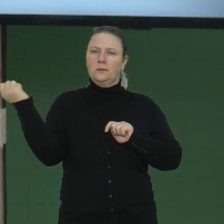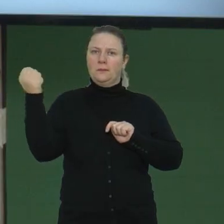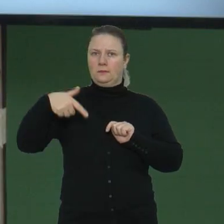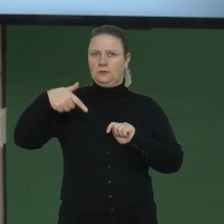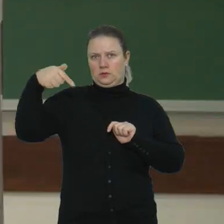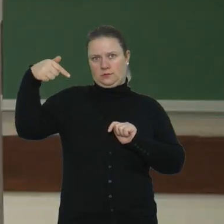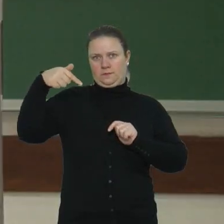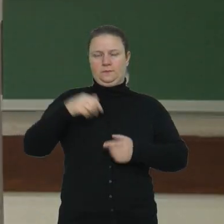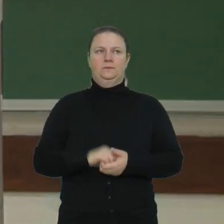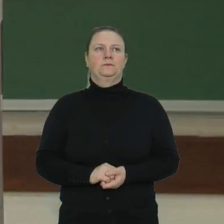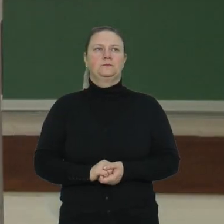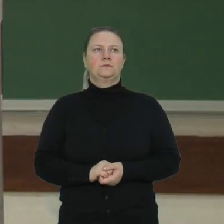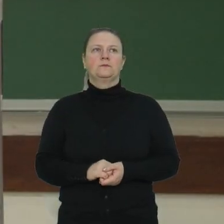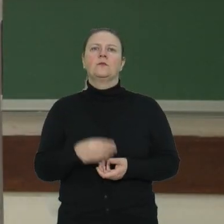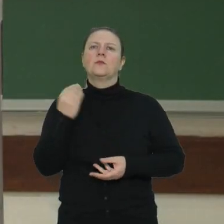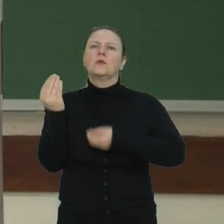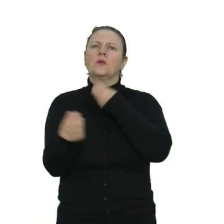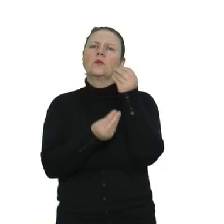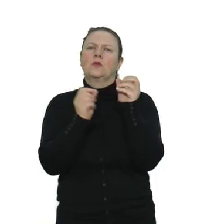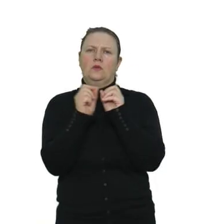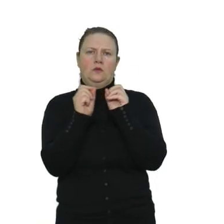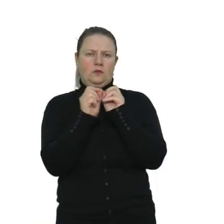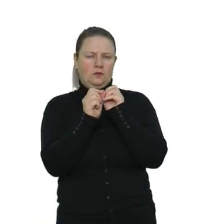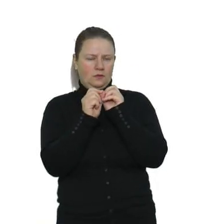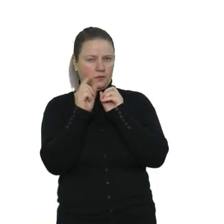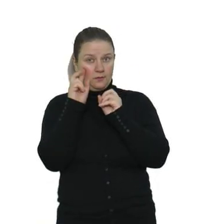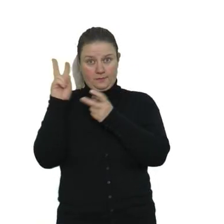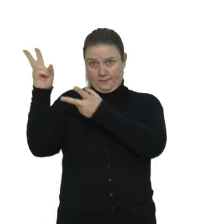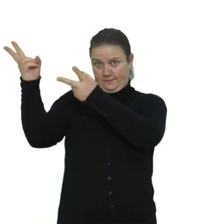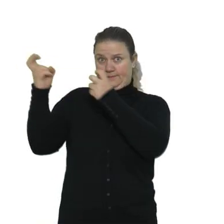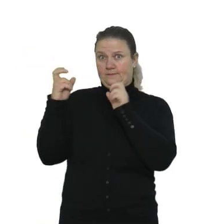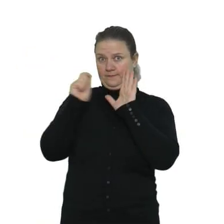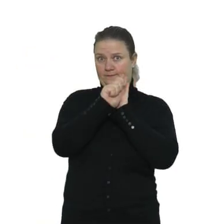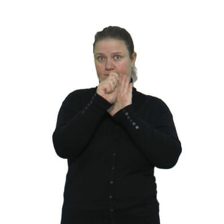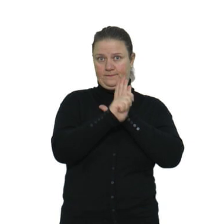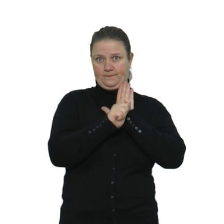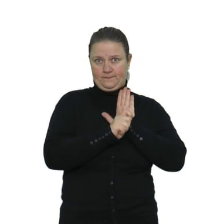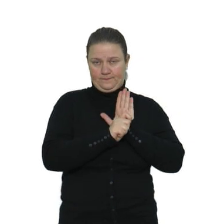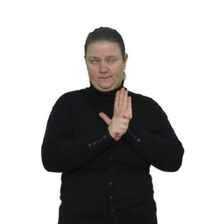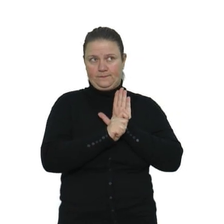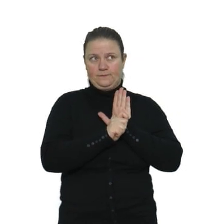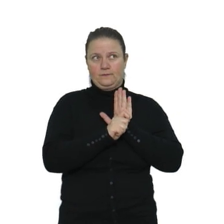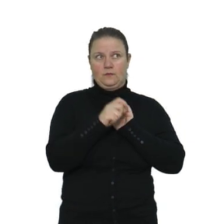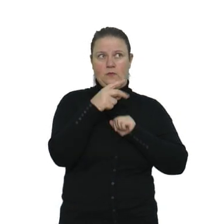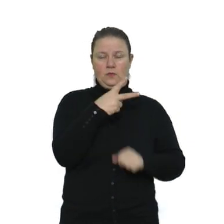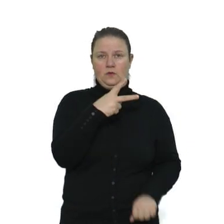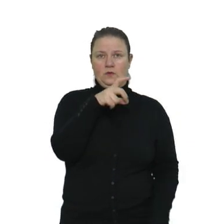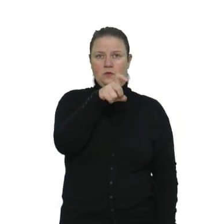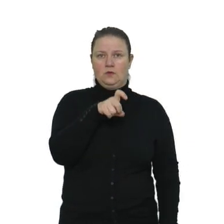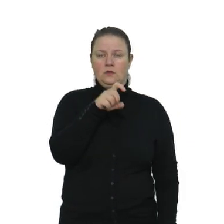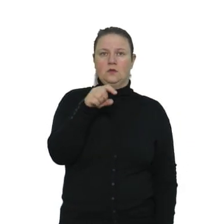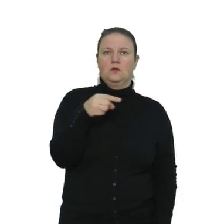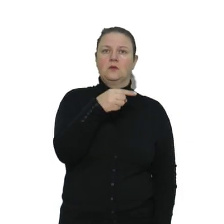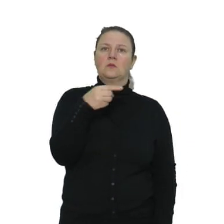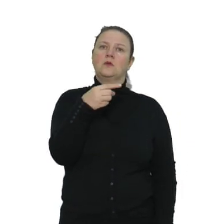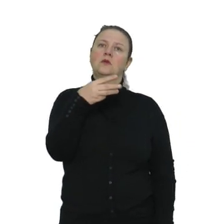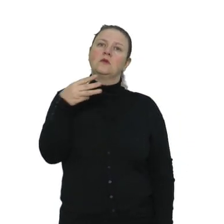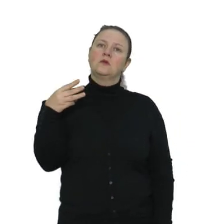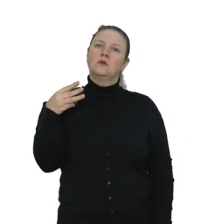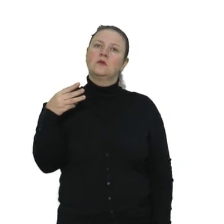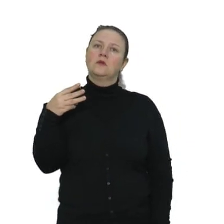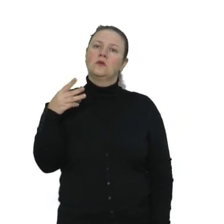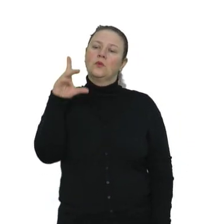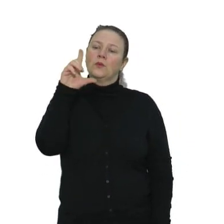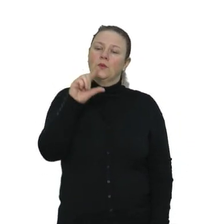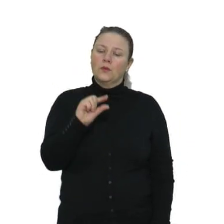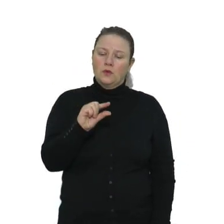aqui. Então, aqui, a primeira, eu tenho aqui 2x menos 3, né? Ele tem que ser menor do